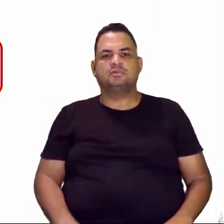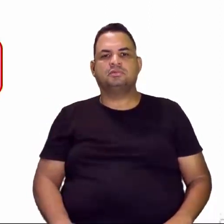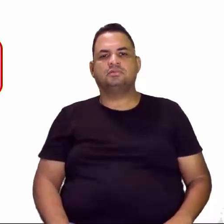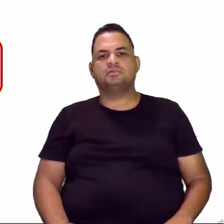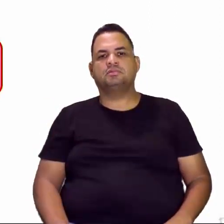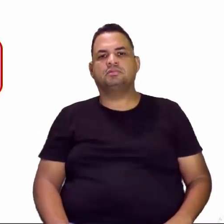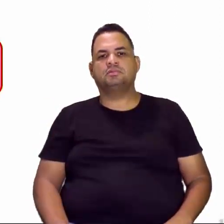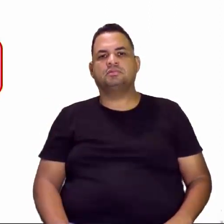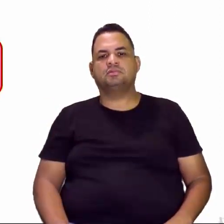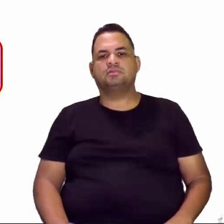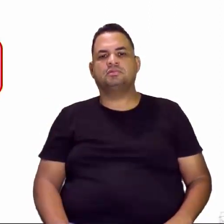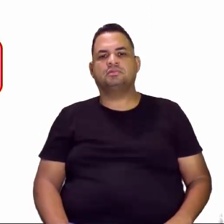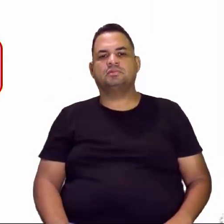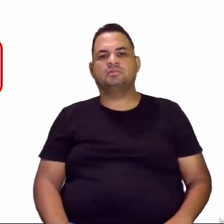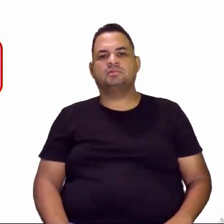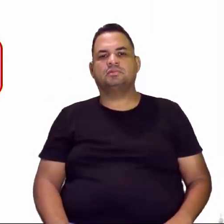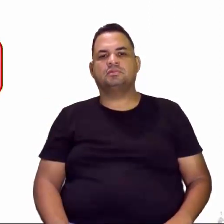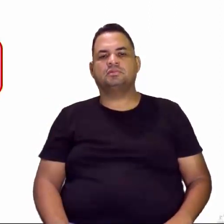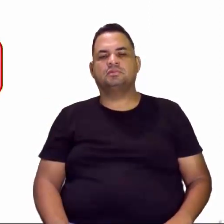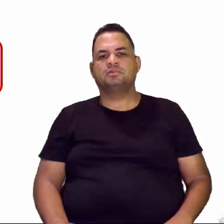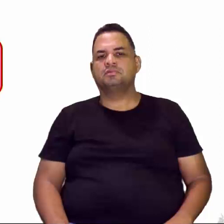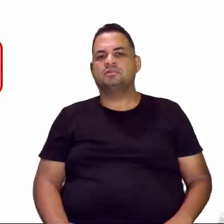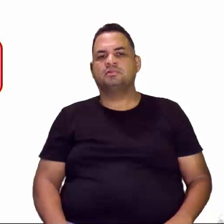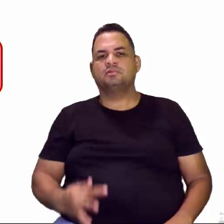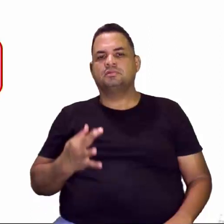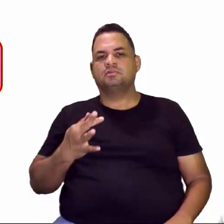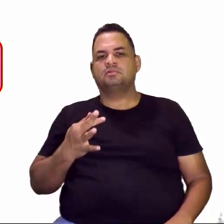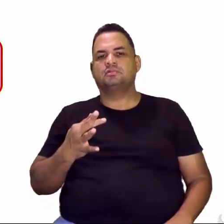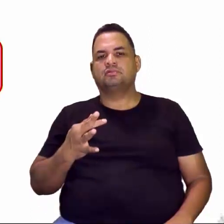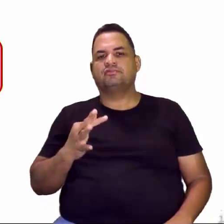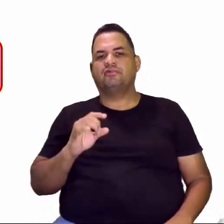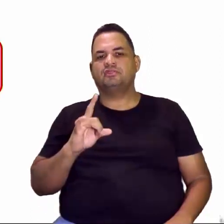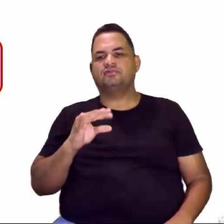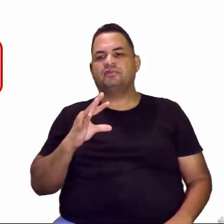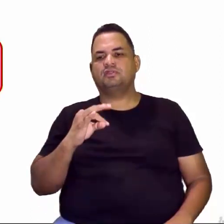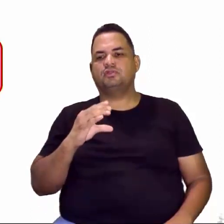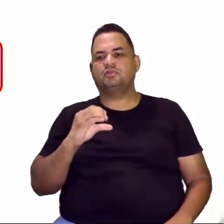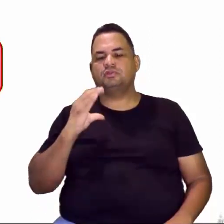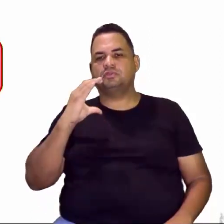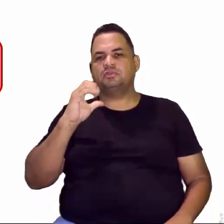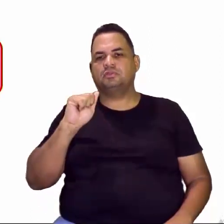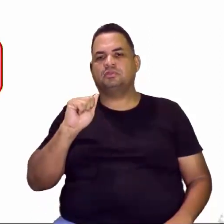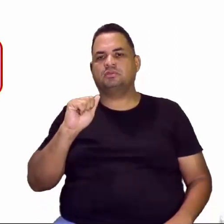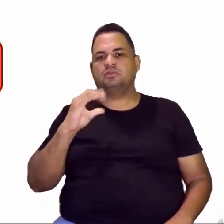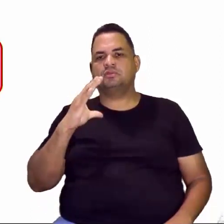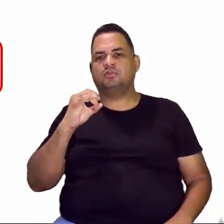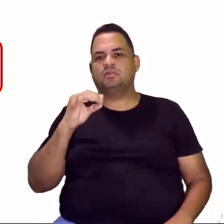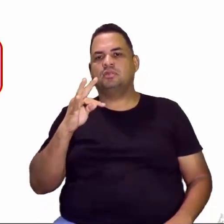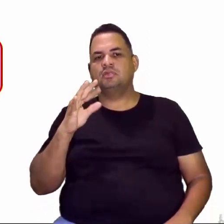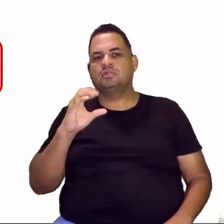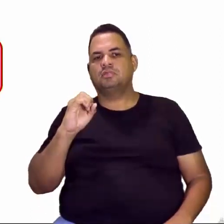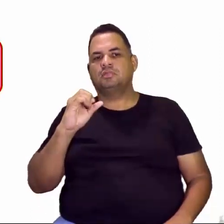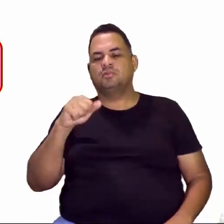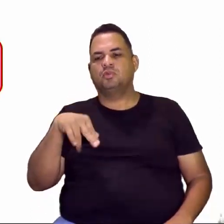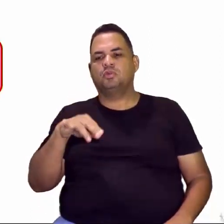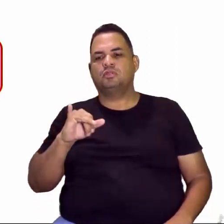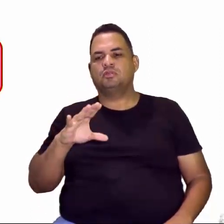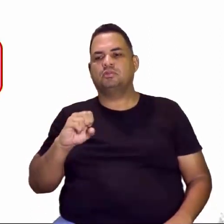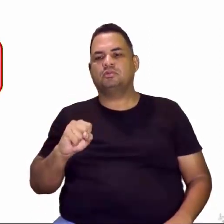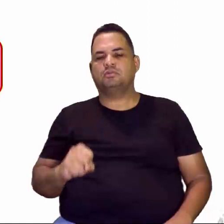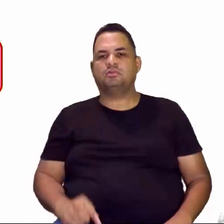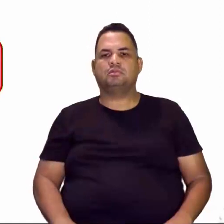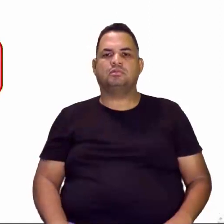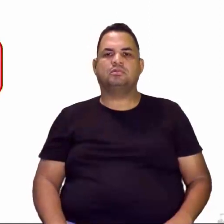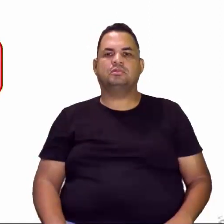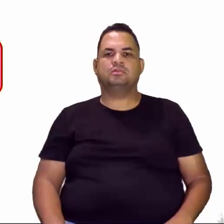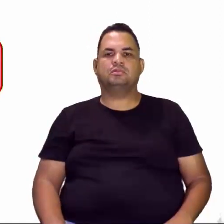letra A. Ele fala fosfito de cálcio e clorato de